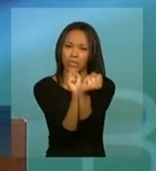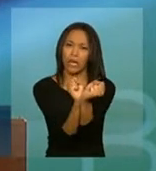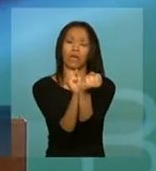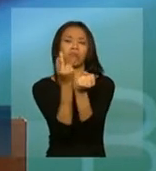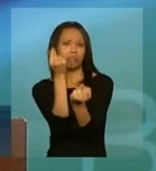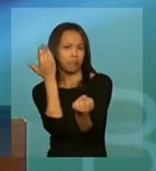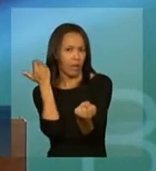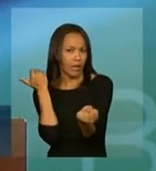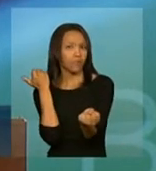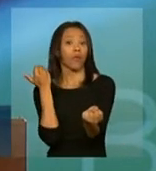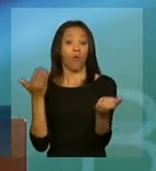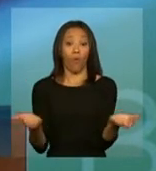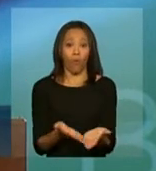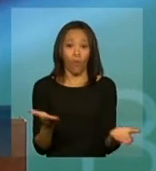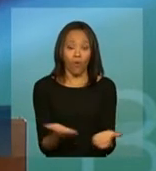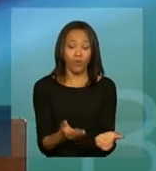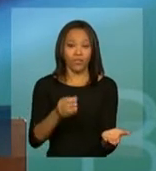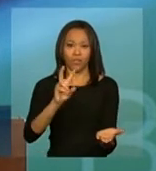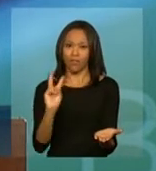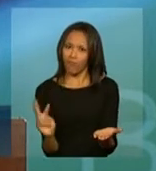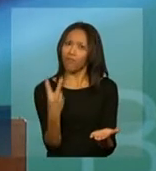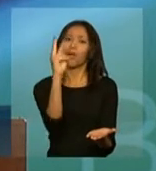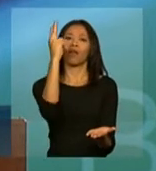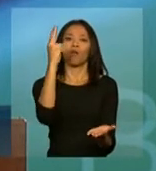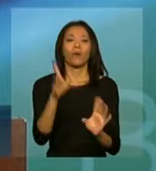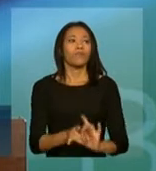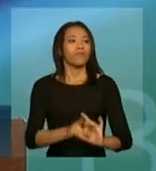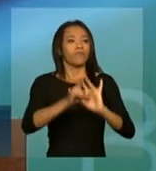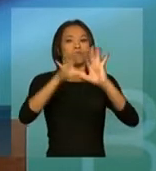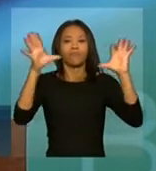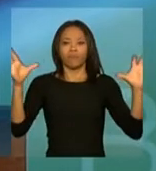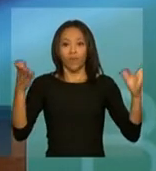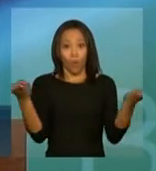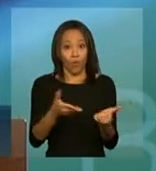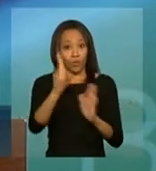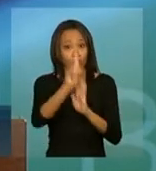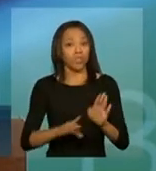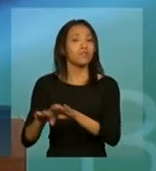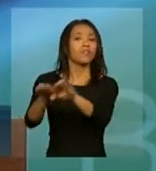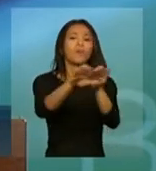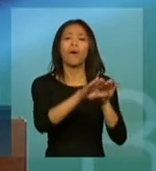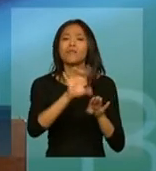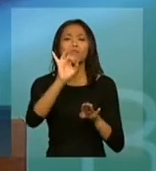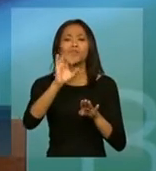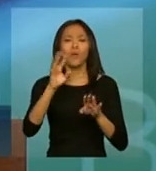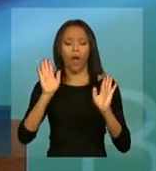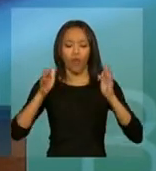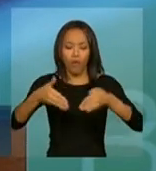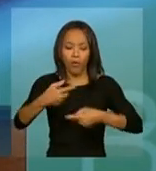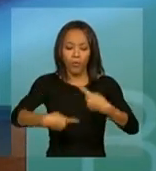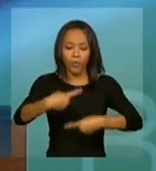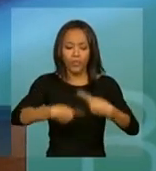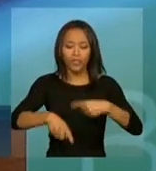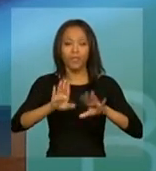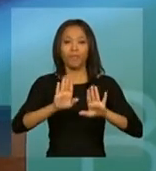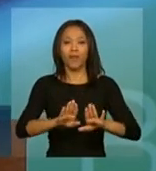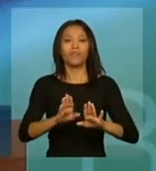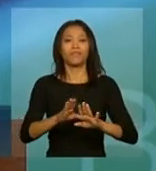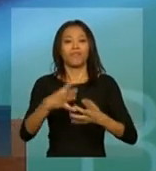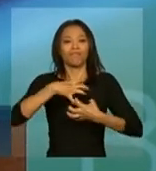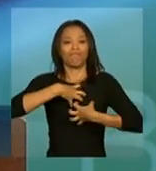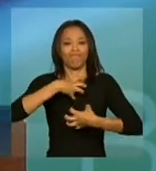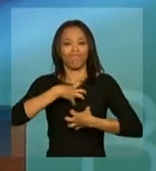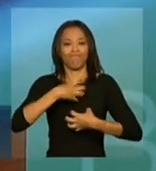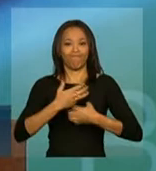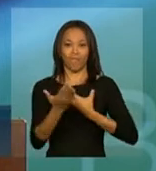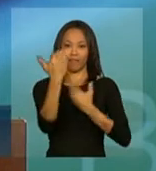valor a cada pequeno sopro de liberdade. A democracia, para nós, não é apenas uma questão política, é uma questão existencial.